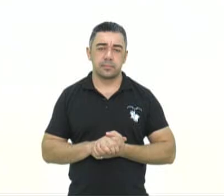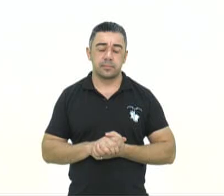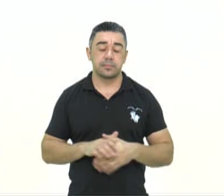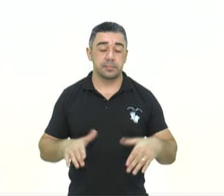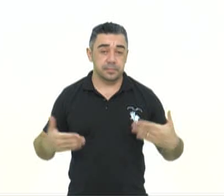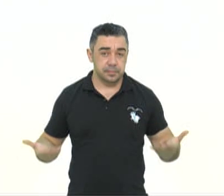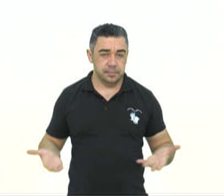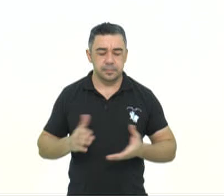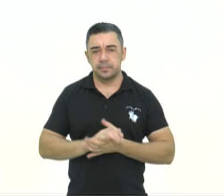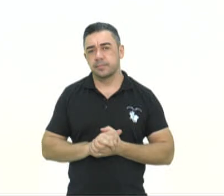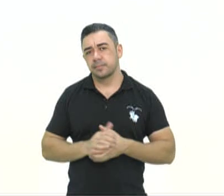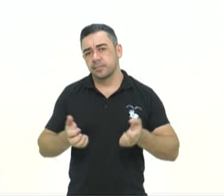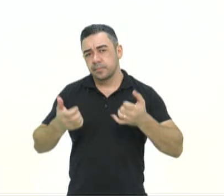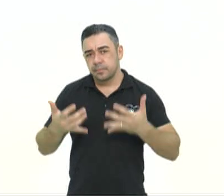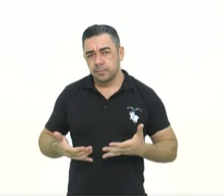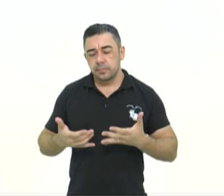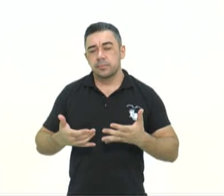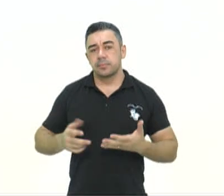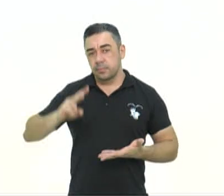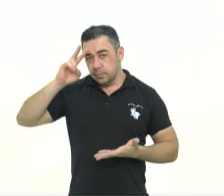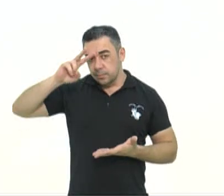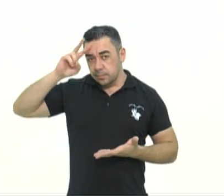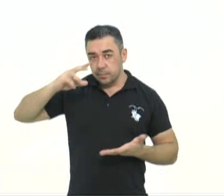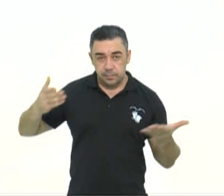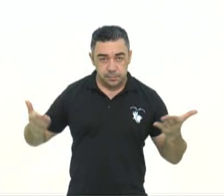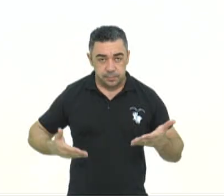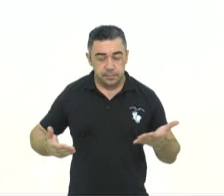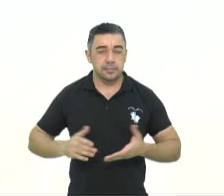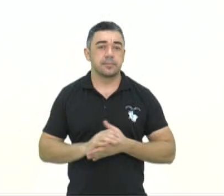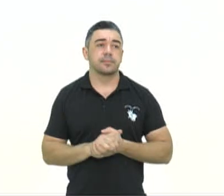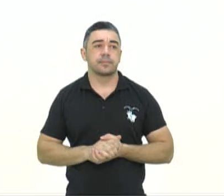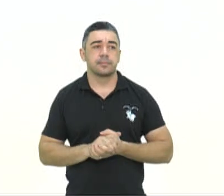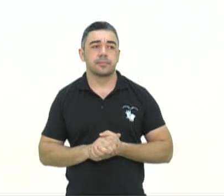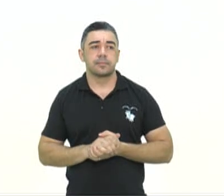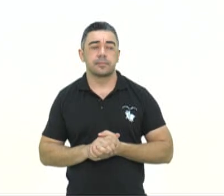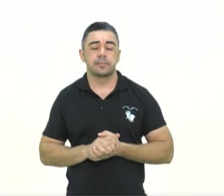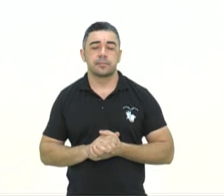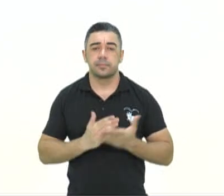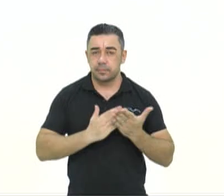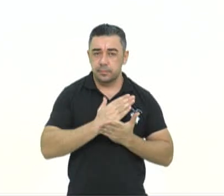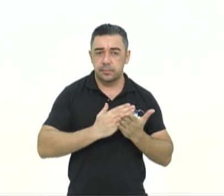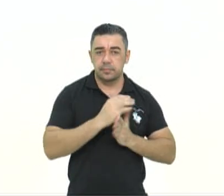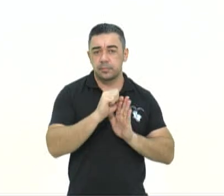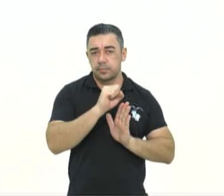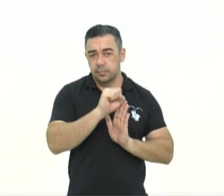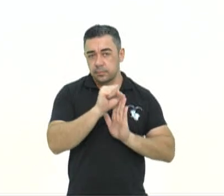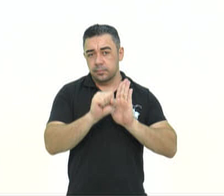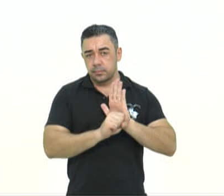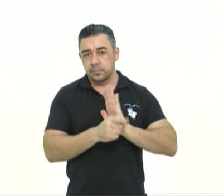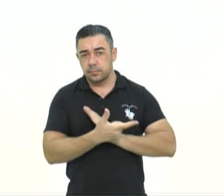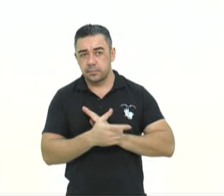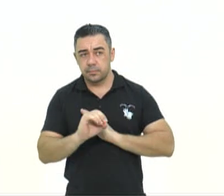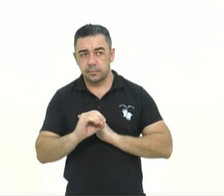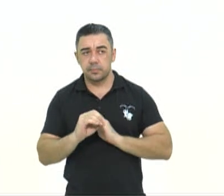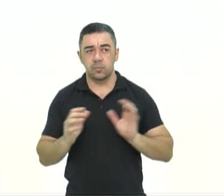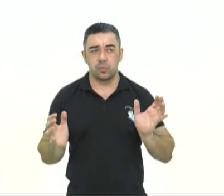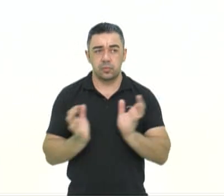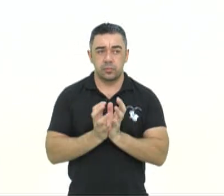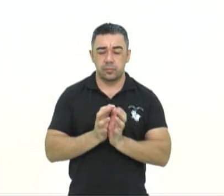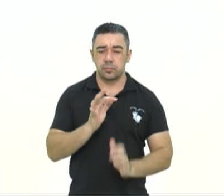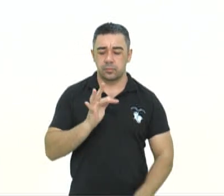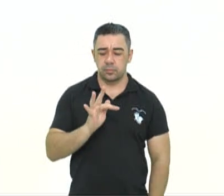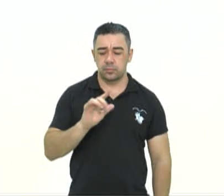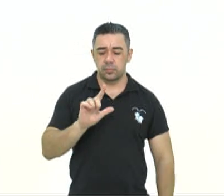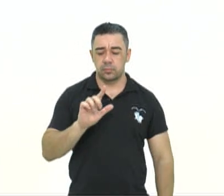Bem, vamos falar sobre a parte histórica. Metade do século XX, grupo Fluxus, mas alguns teóricos falam